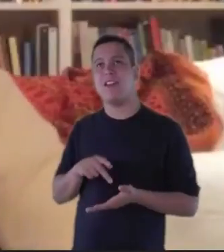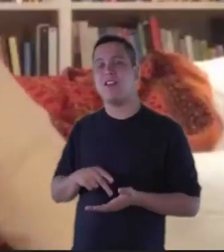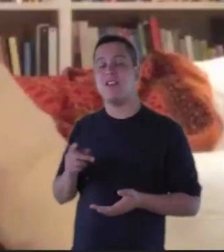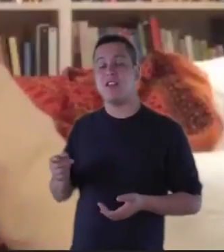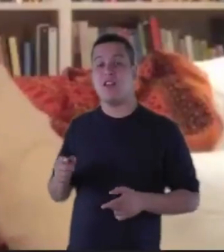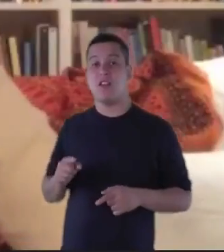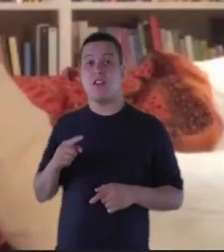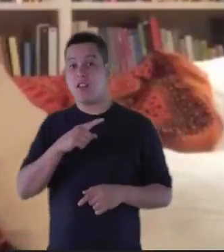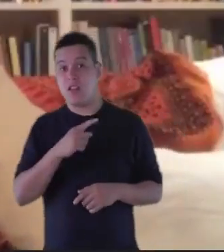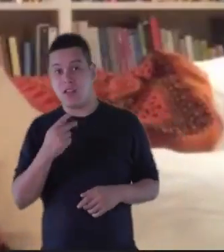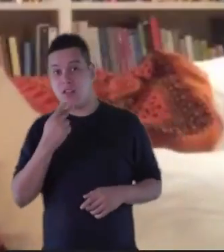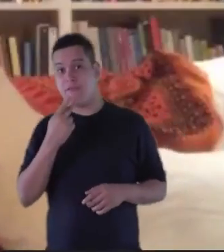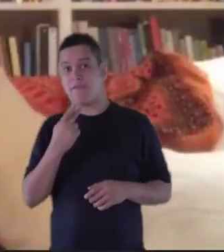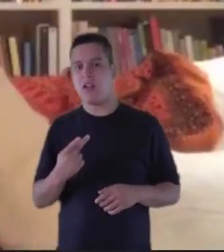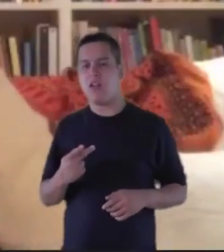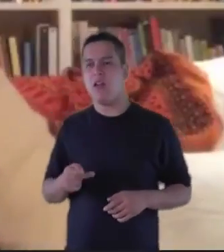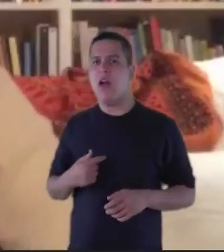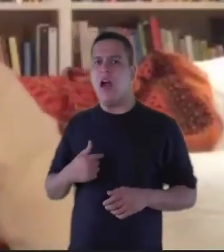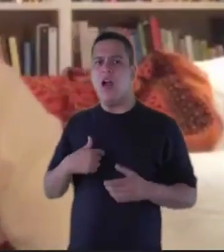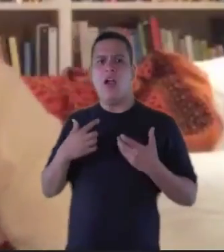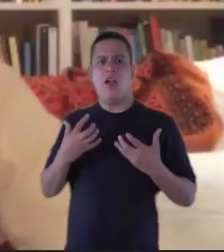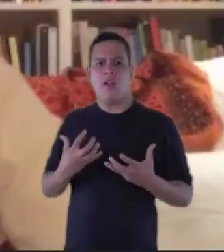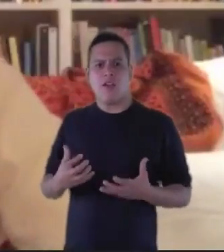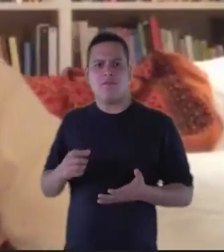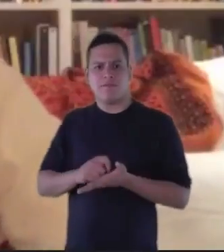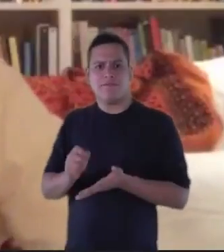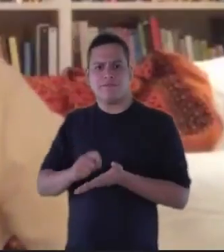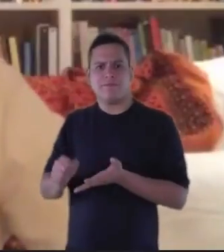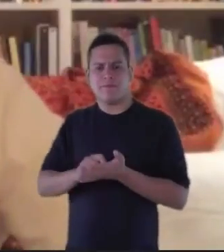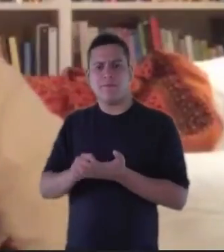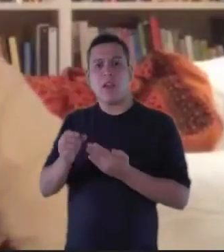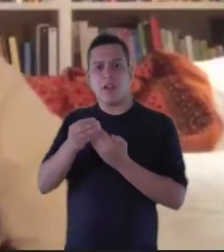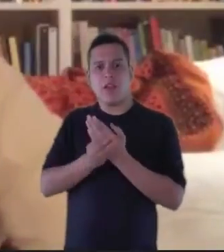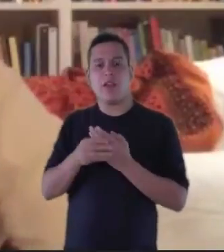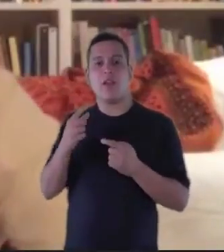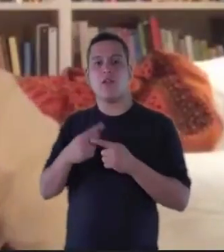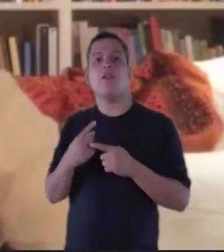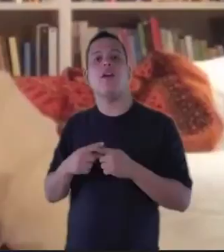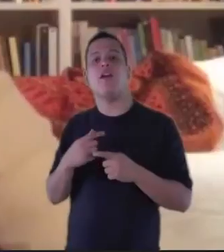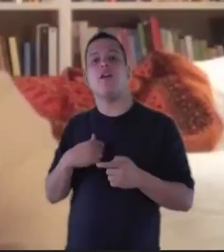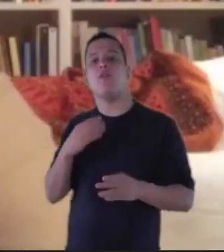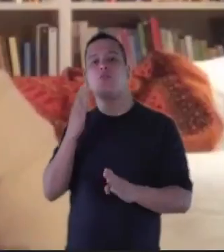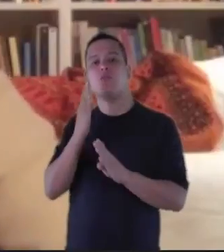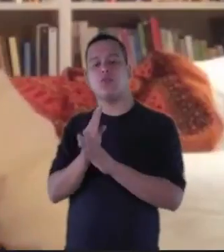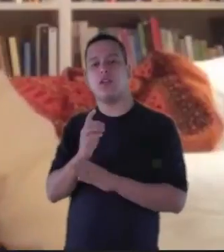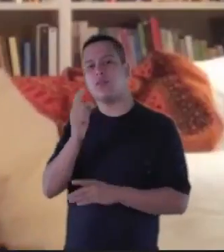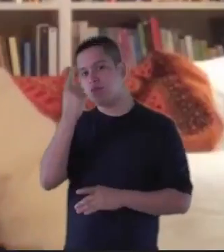assim, eu quero escrever um livro, eu vou escrever, porque ele encontrou um cara que tinha conhecido ele quando garoto, que falou para ele, pô,